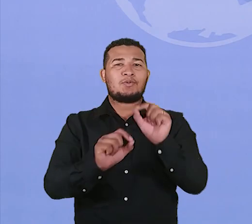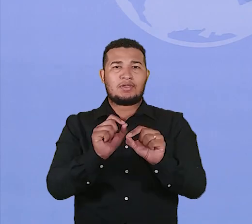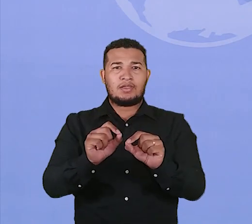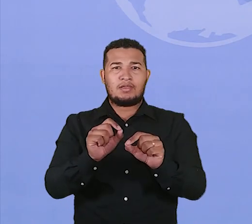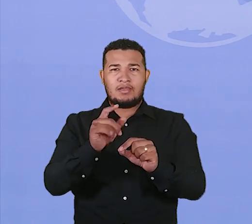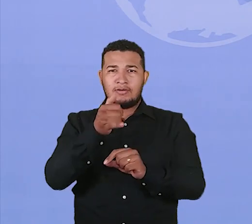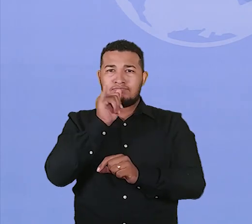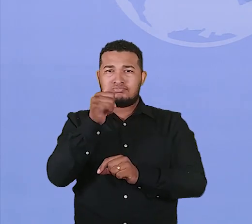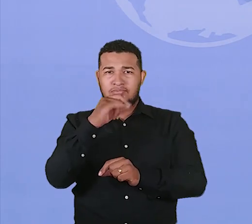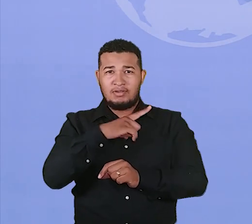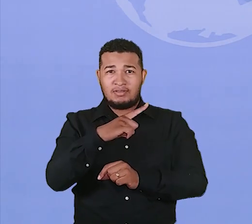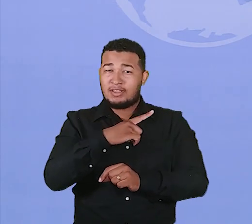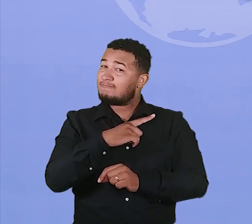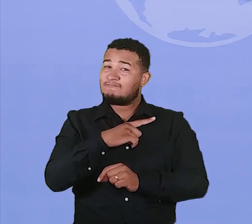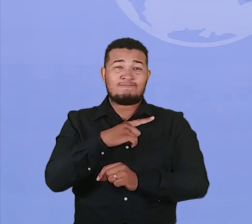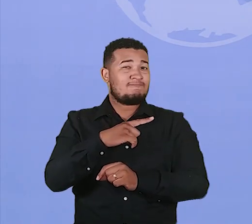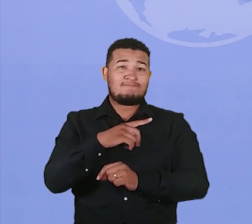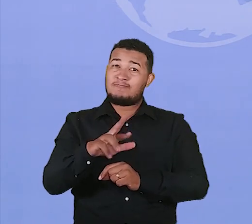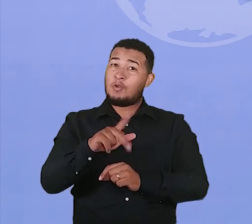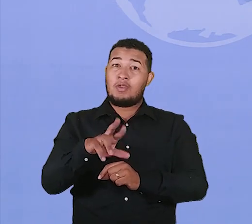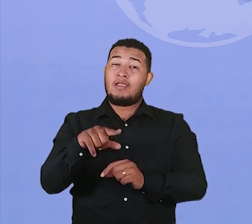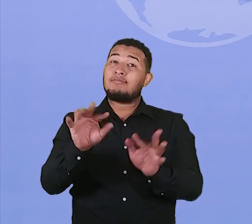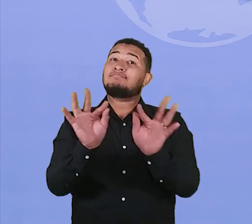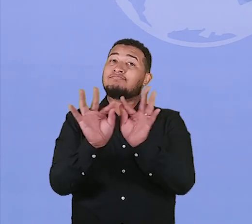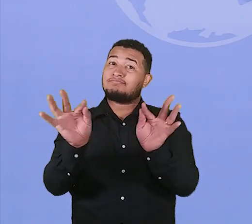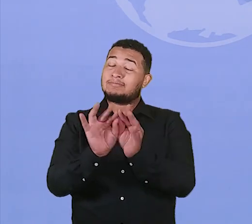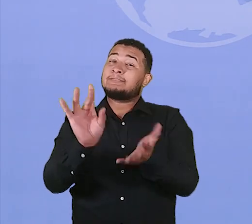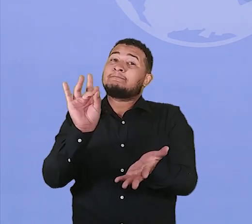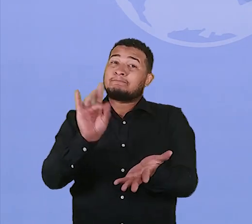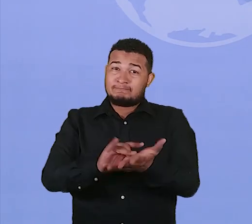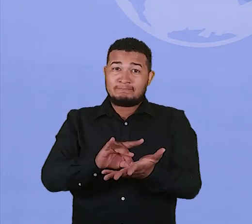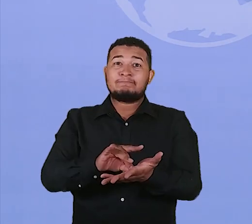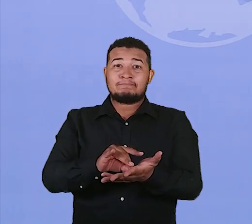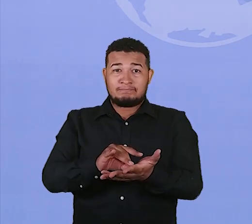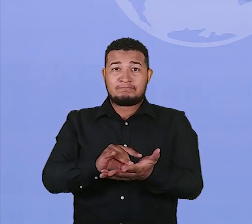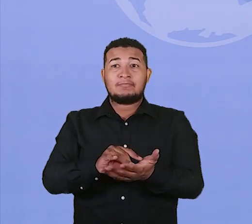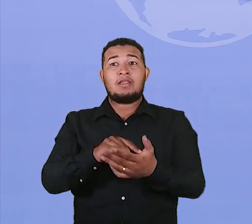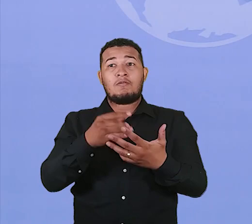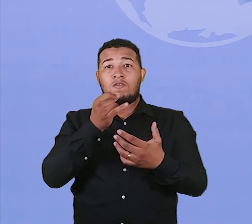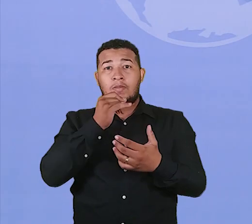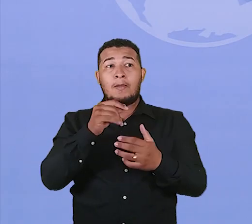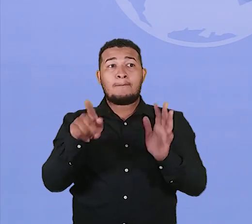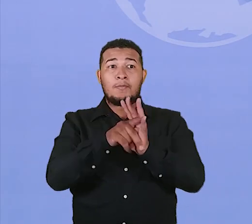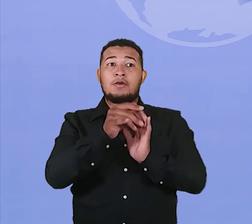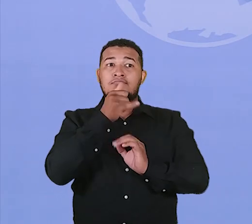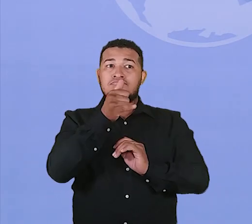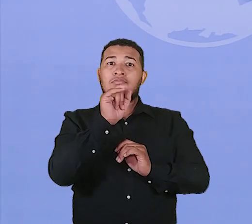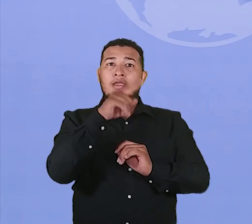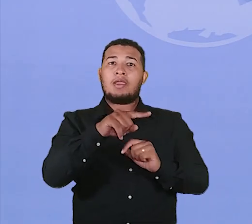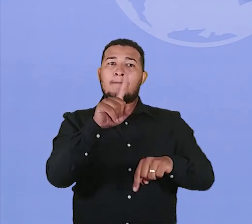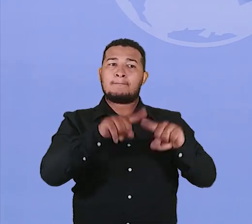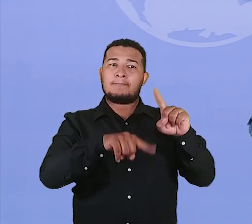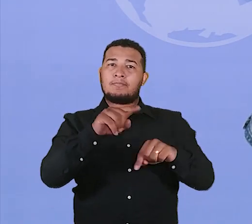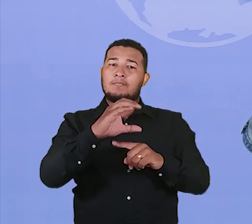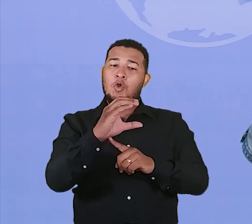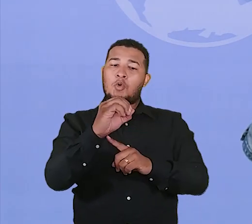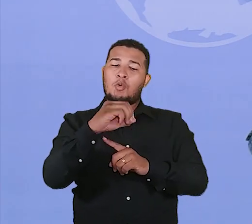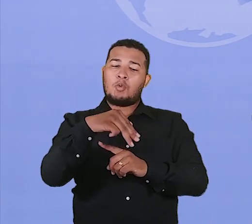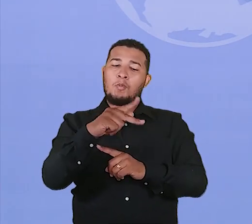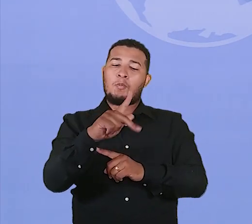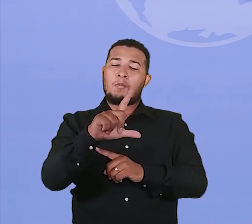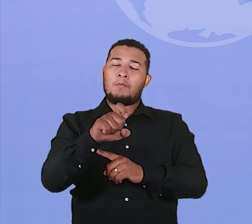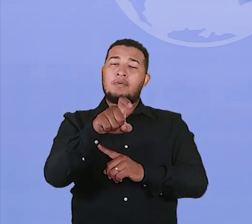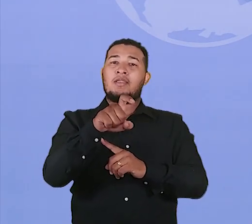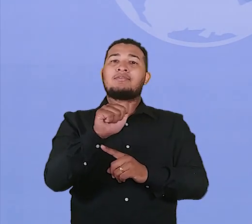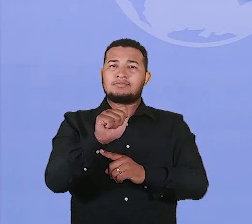elas não têm dispositivos eletrônicos em nada disso até simples mesmo na verdade os dispositivos eletrônicos são máquinas mais